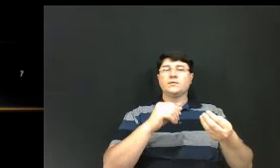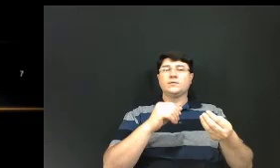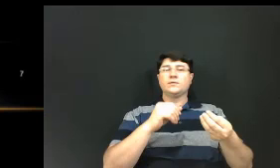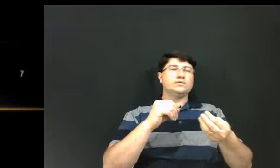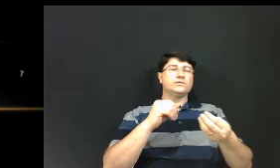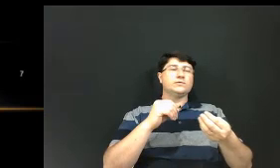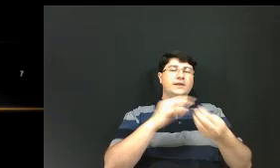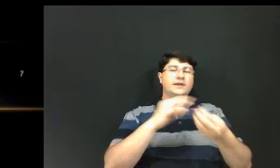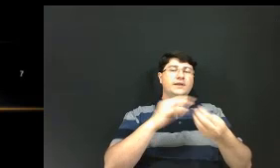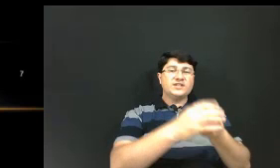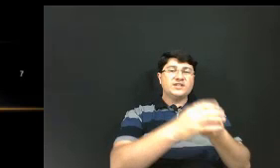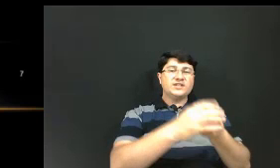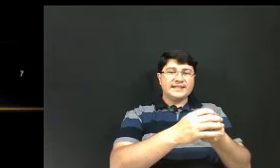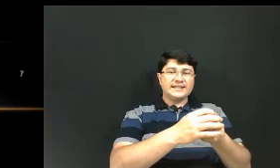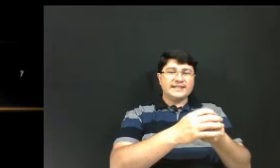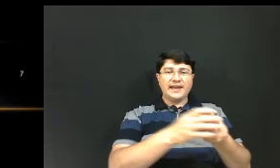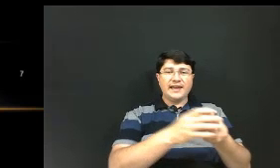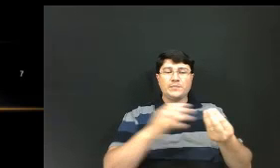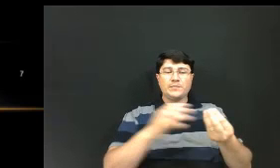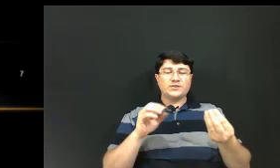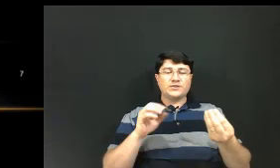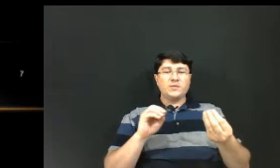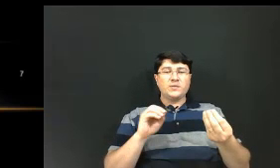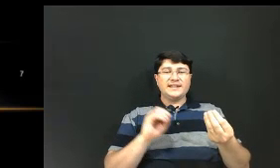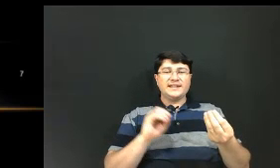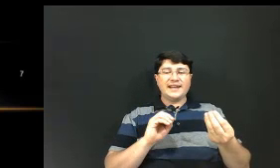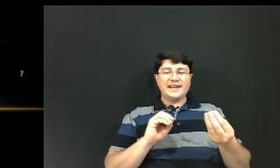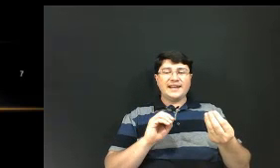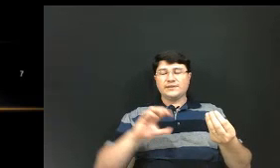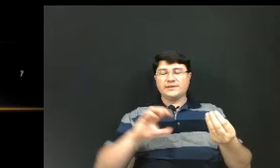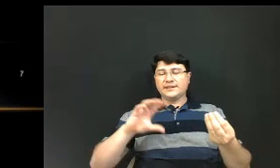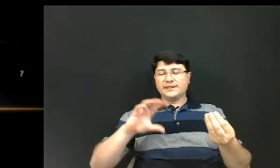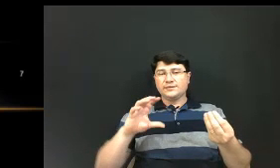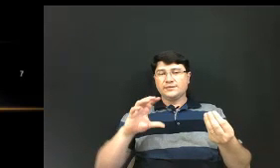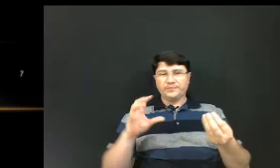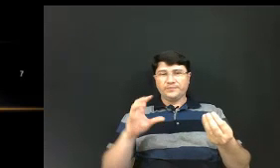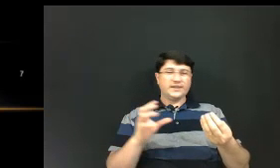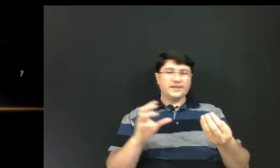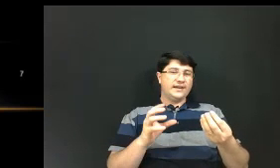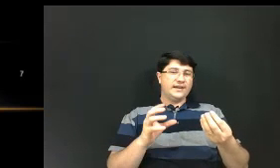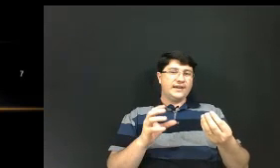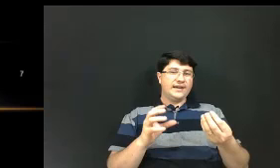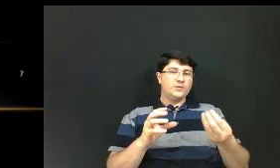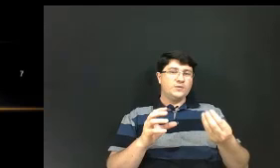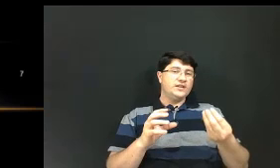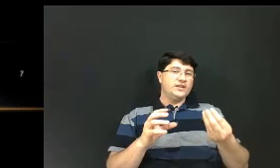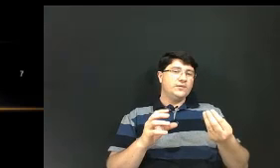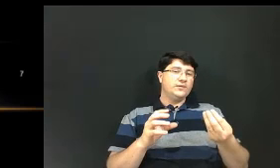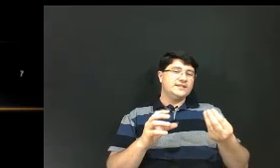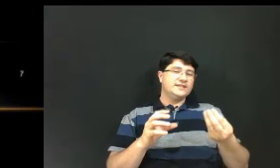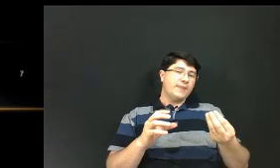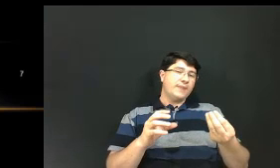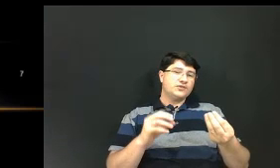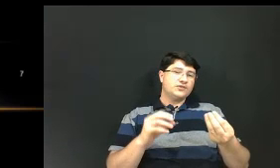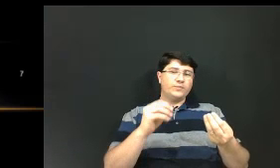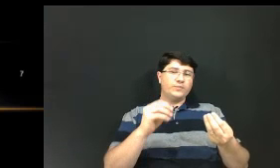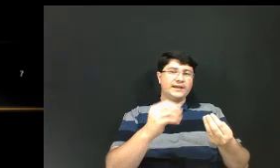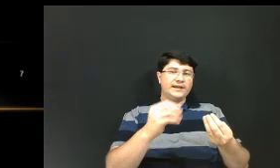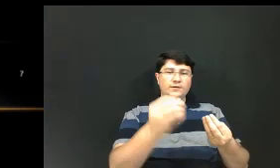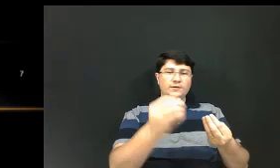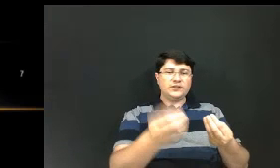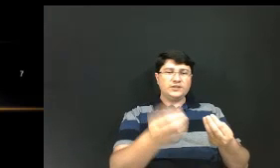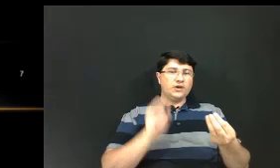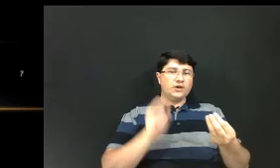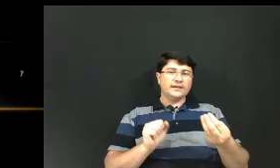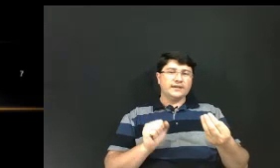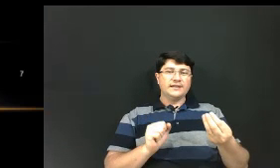sapo, são entidades, né? Mas como que elas estavam? Então, o menino simpático